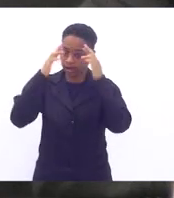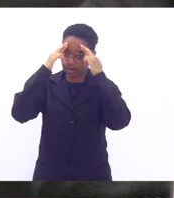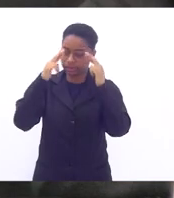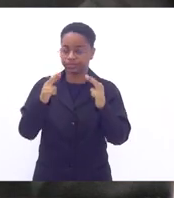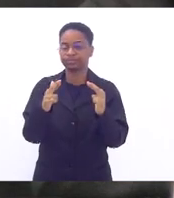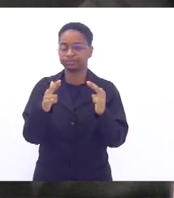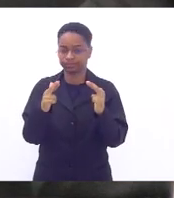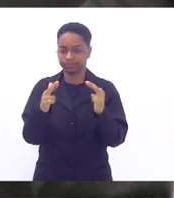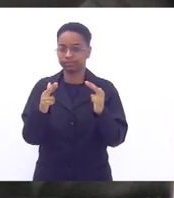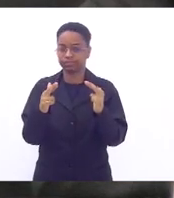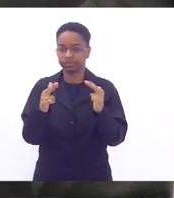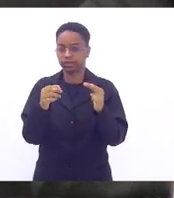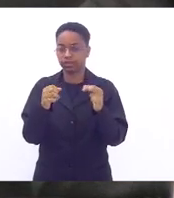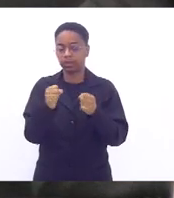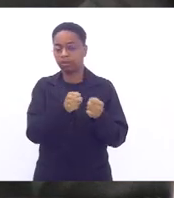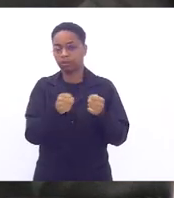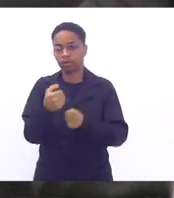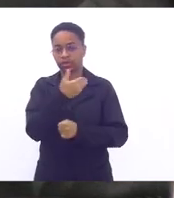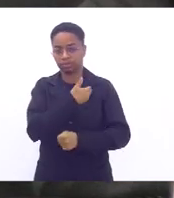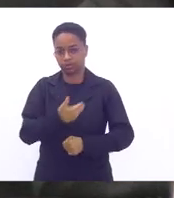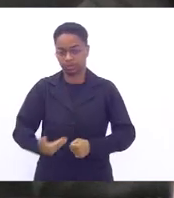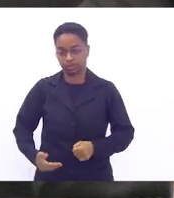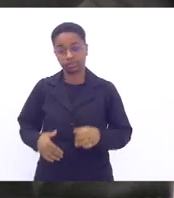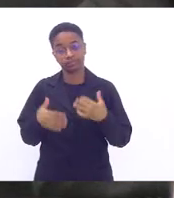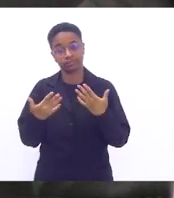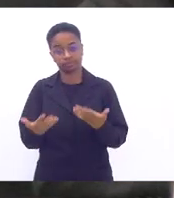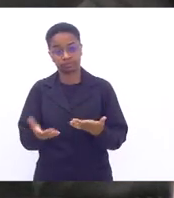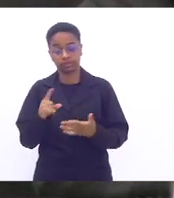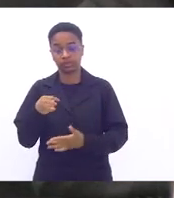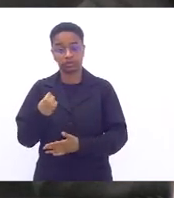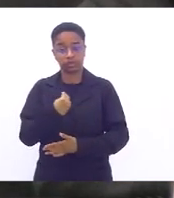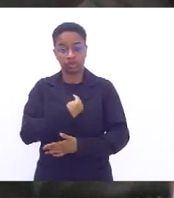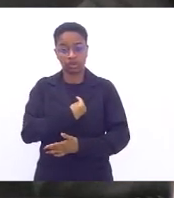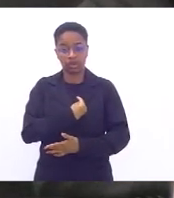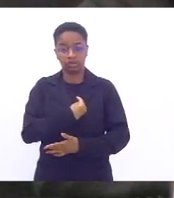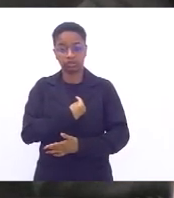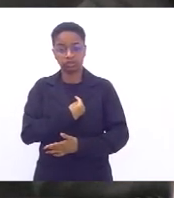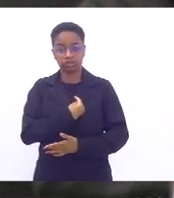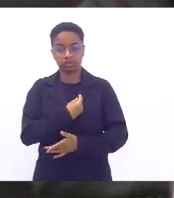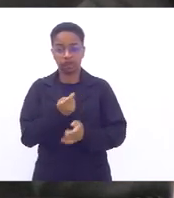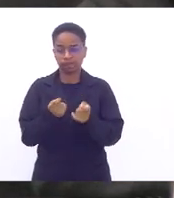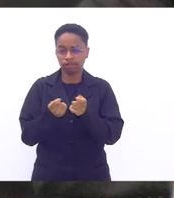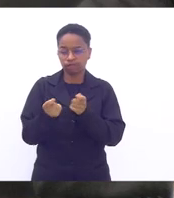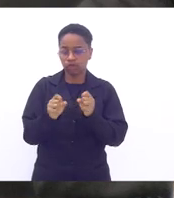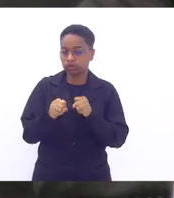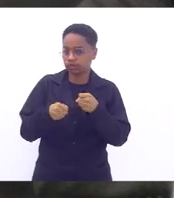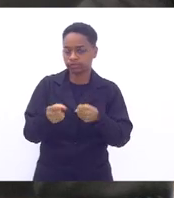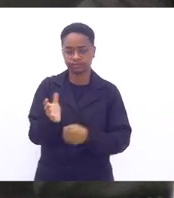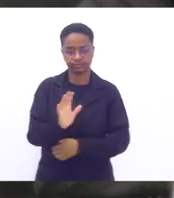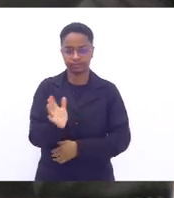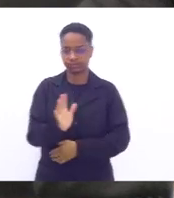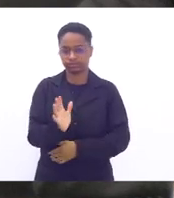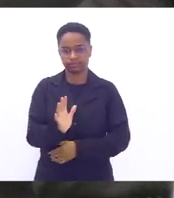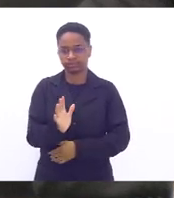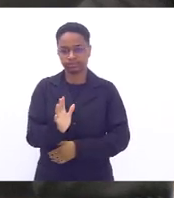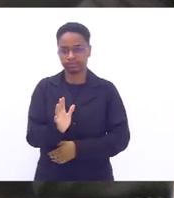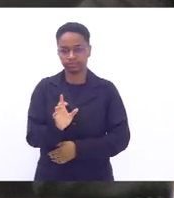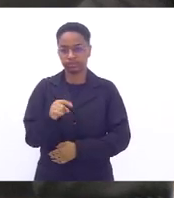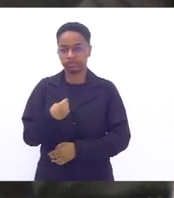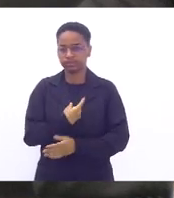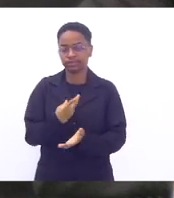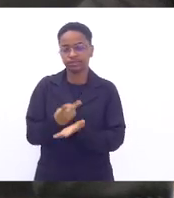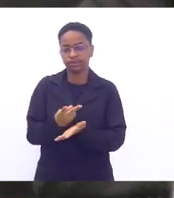do poder público e para isso nós não mediremos esforço Deputado Rodrigo Amorim para que